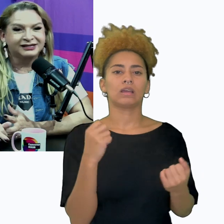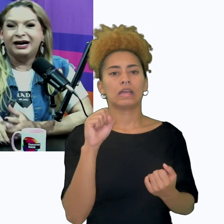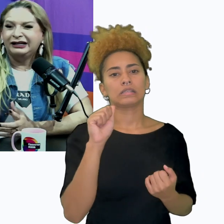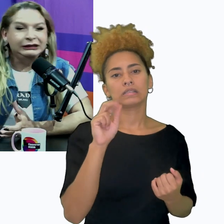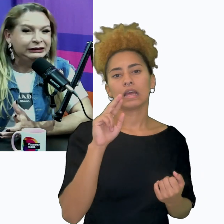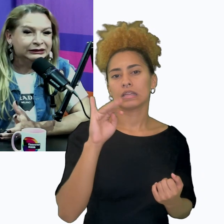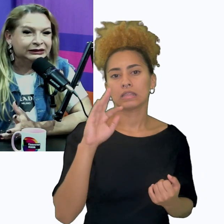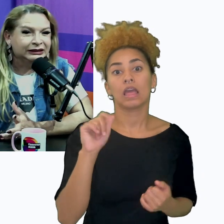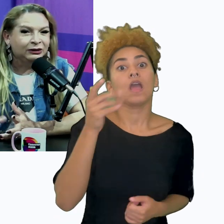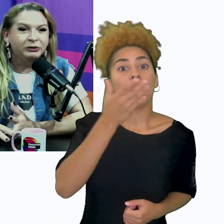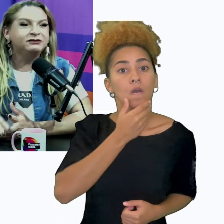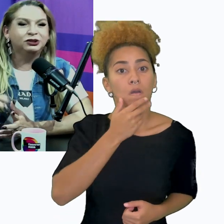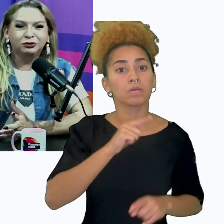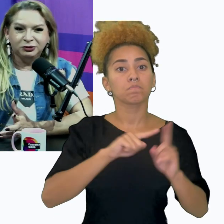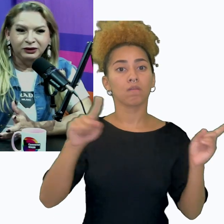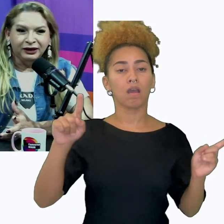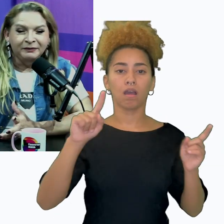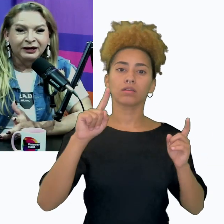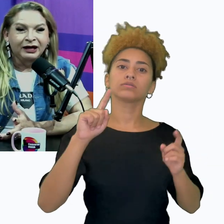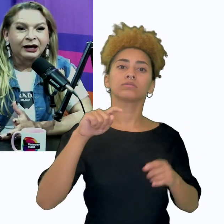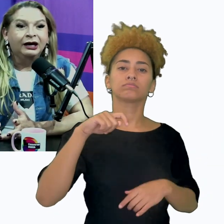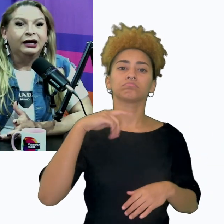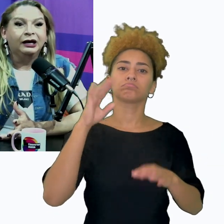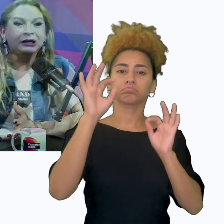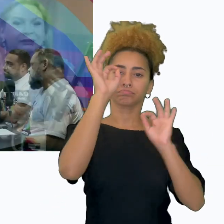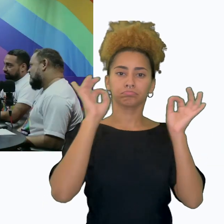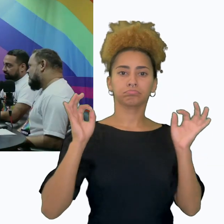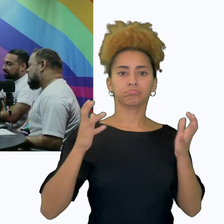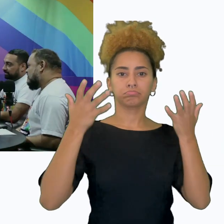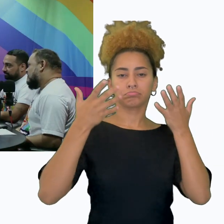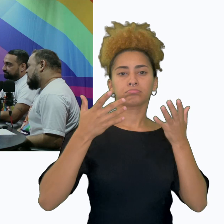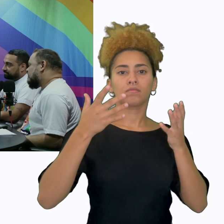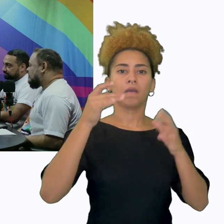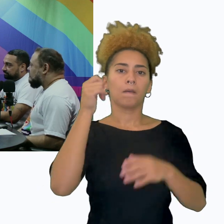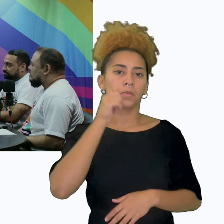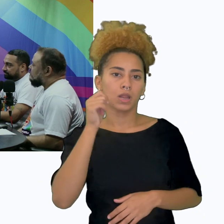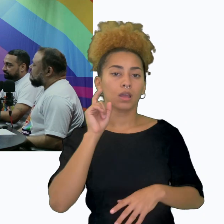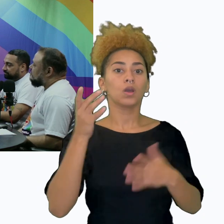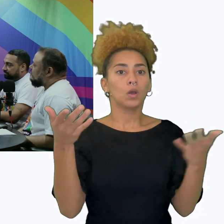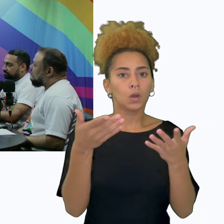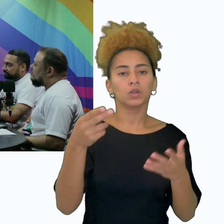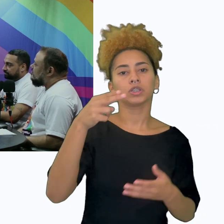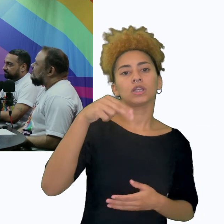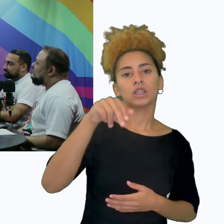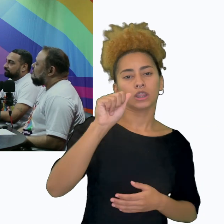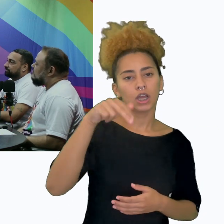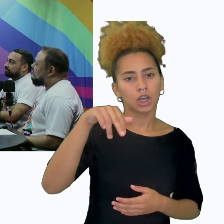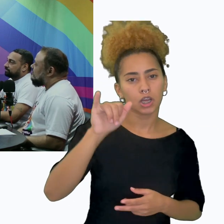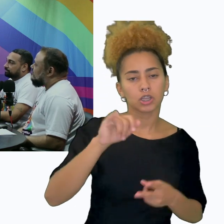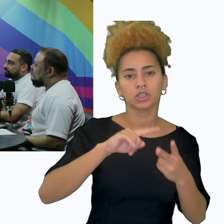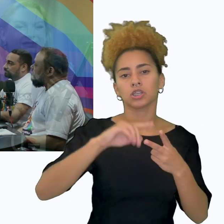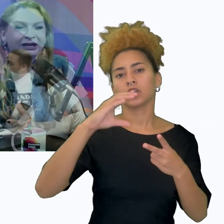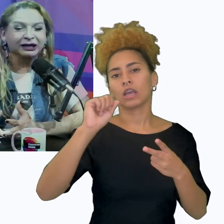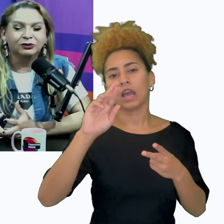a Sarita, homens vestidos de mulher. Atores héteros. Então, pra mim hoje, ver Nani People, pra mim hoje, ver